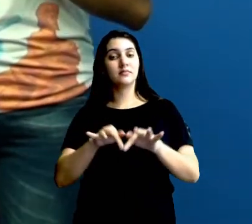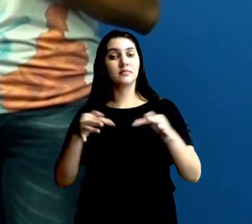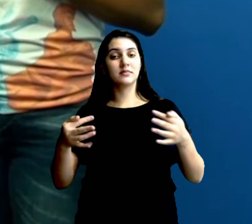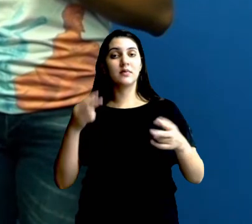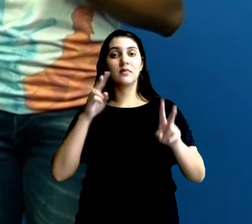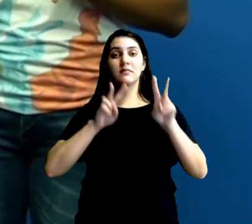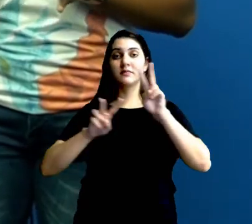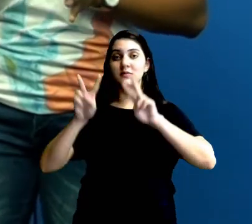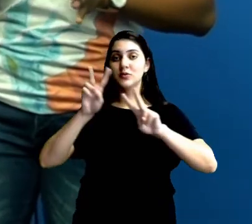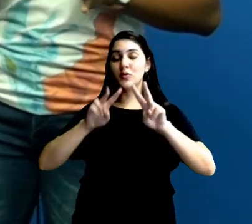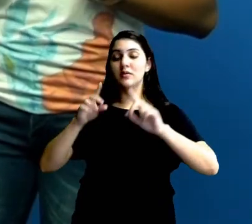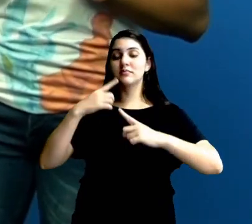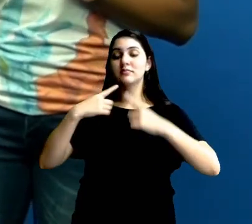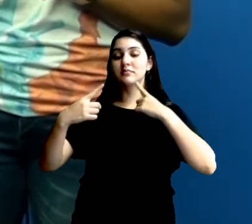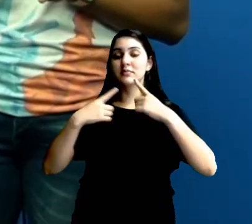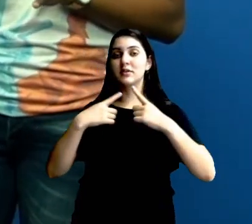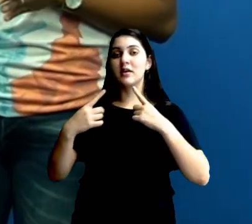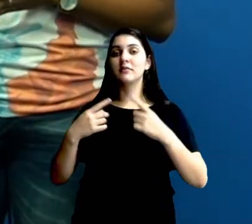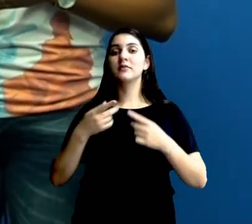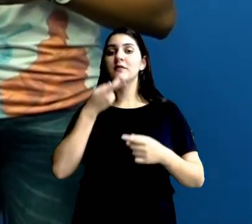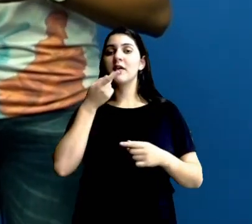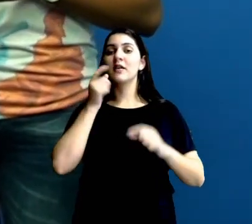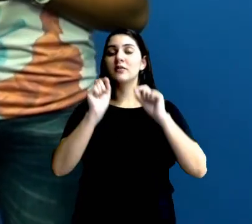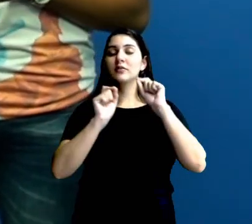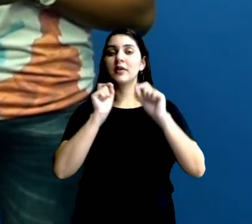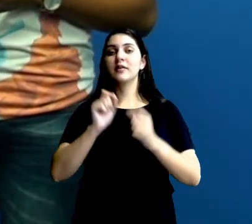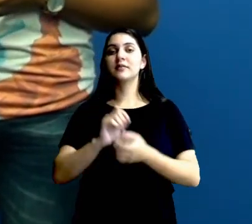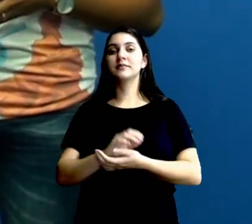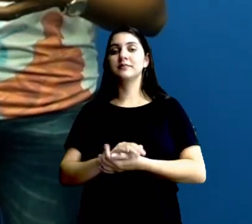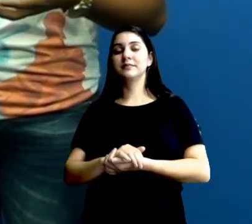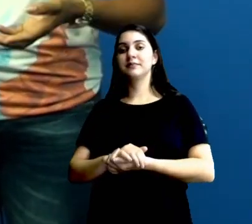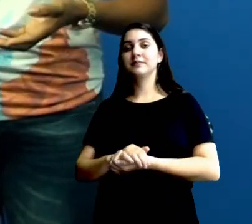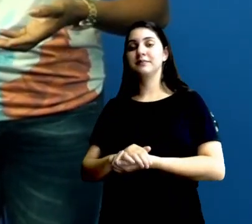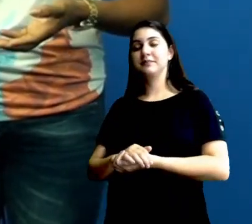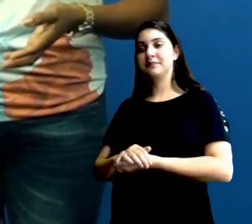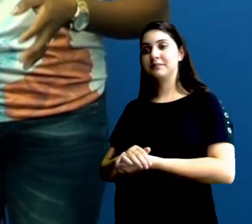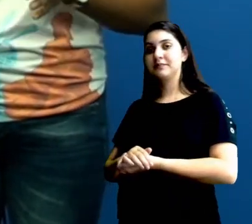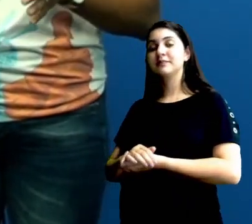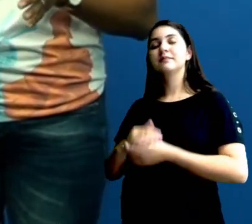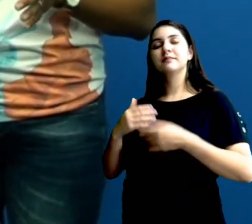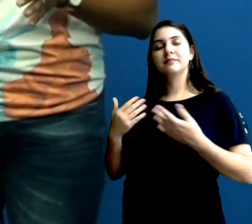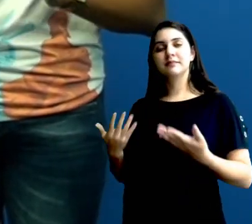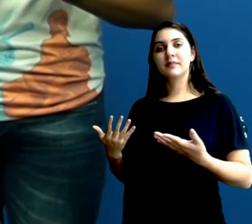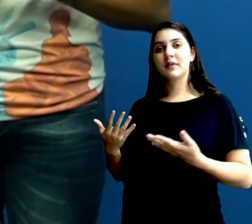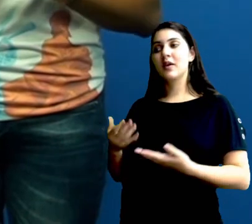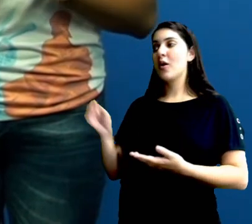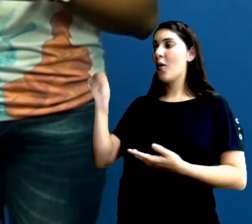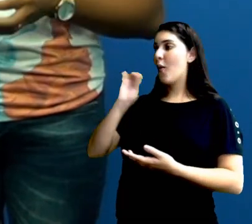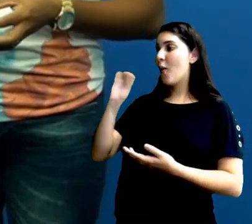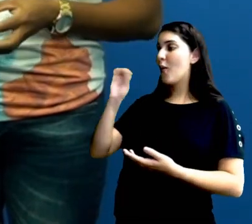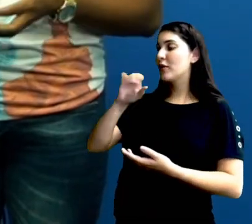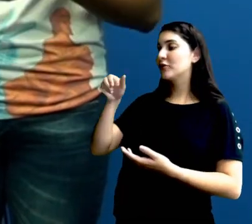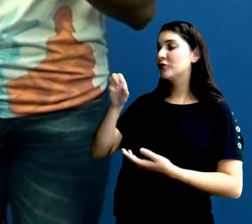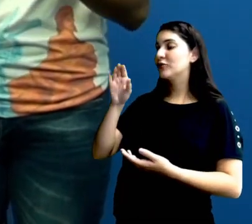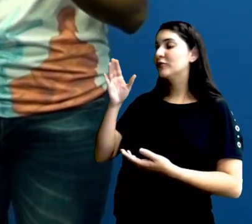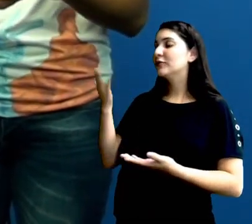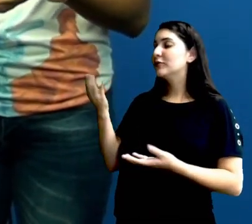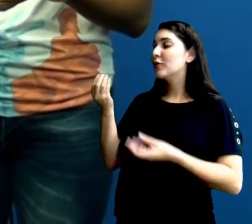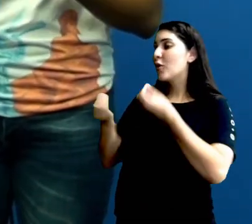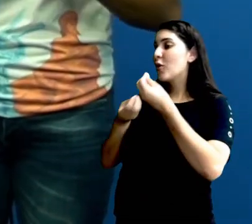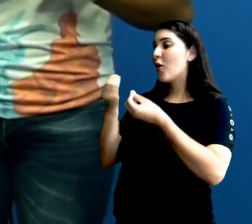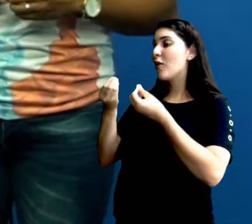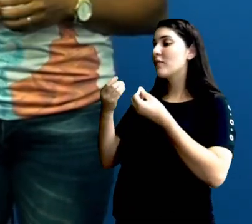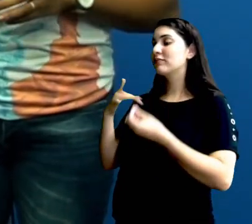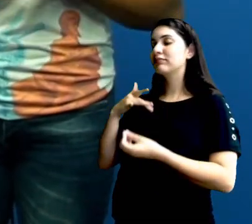simples, observa o diálogo em que ele diz assim, ó, Hi John, how are you? Ou seja, Oi John, como